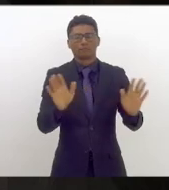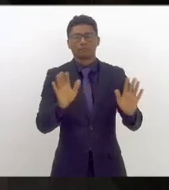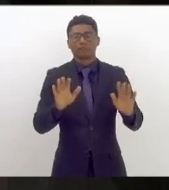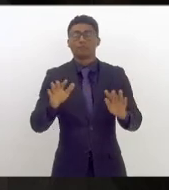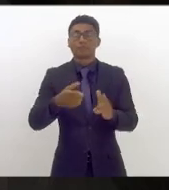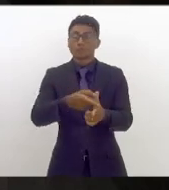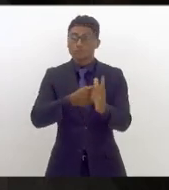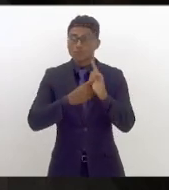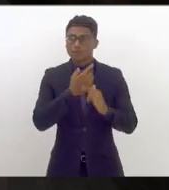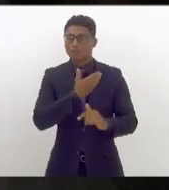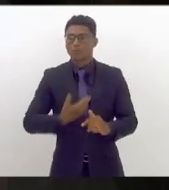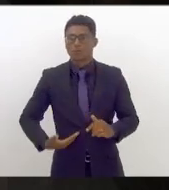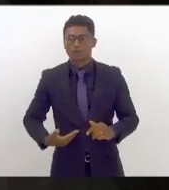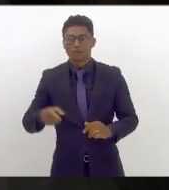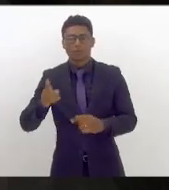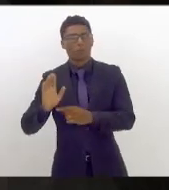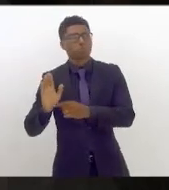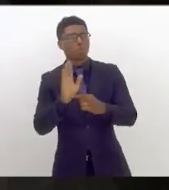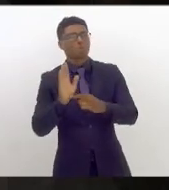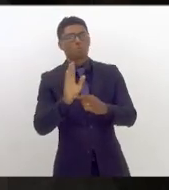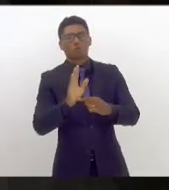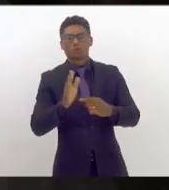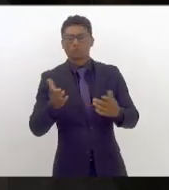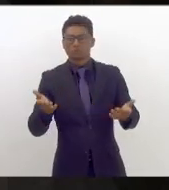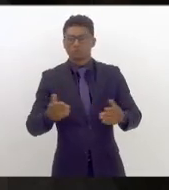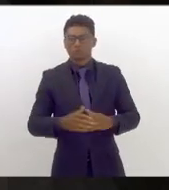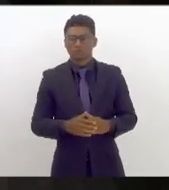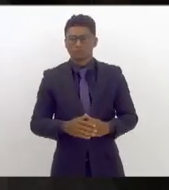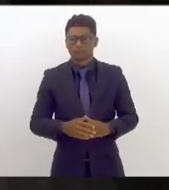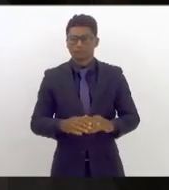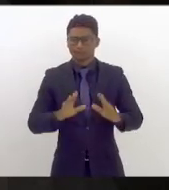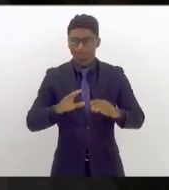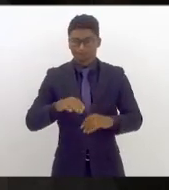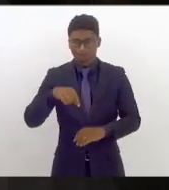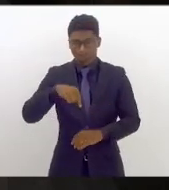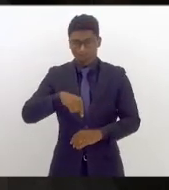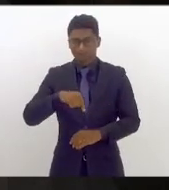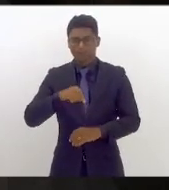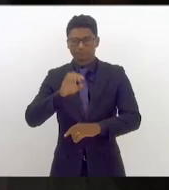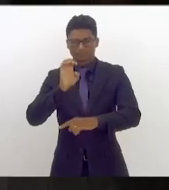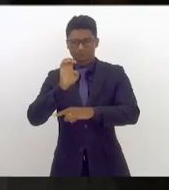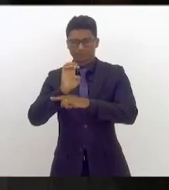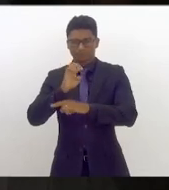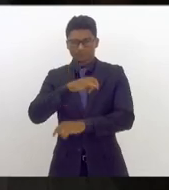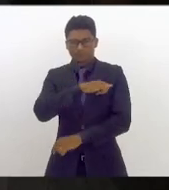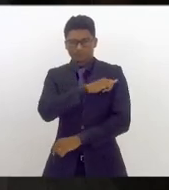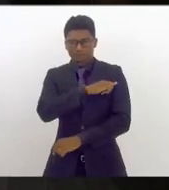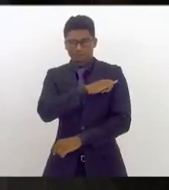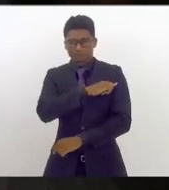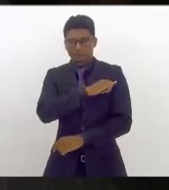curioso, olha só, deputado Eliomar, o Estado do Rio de Janeiro perde